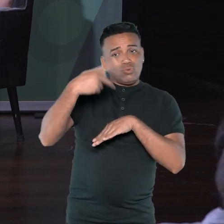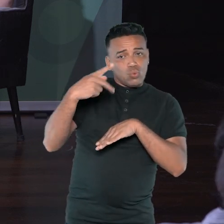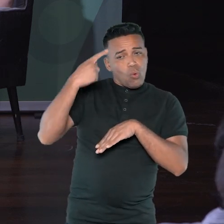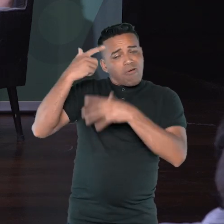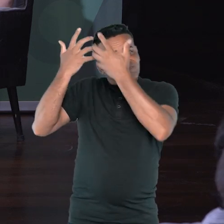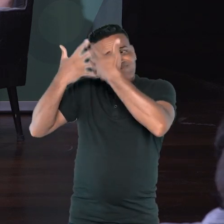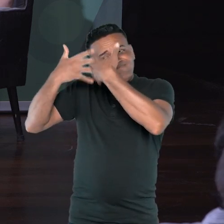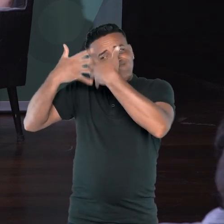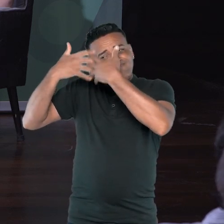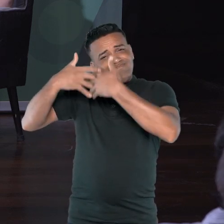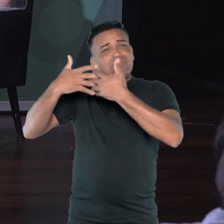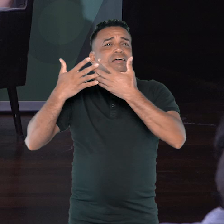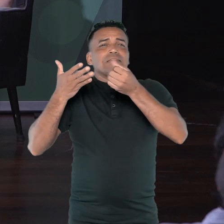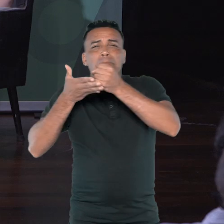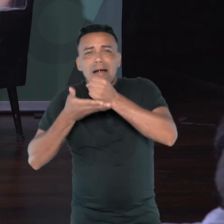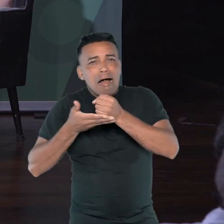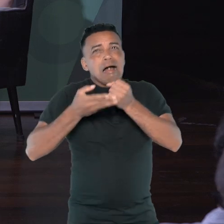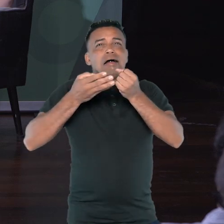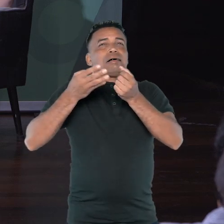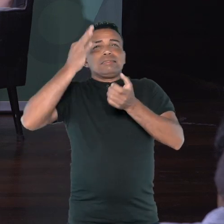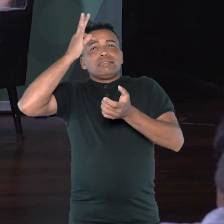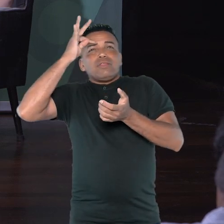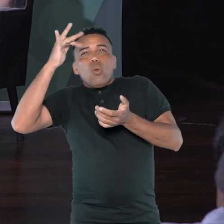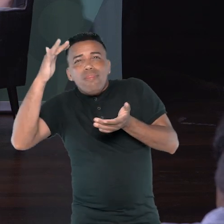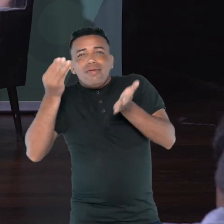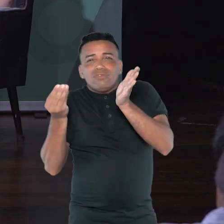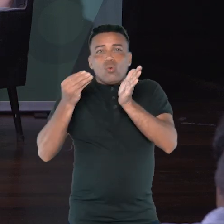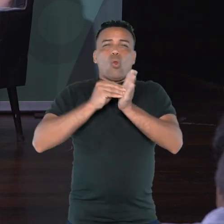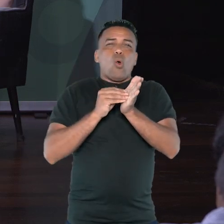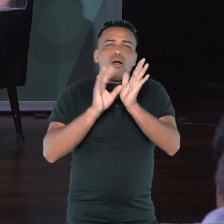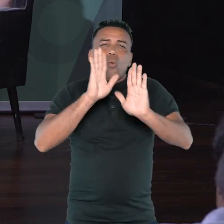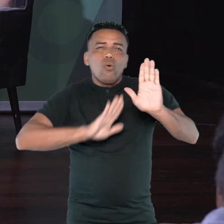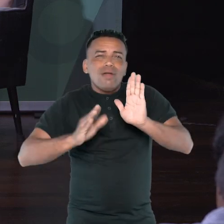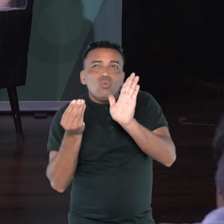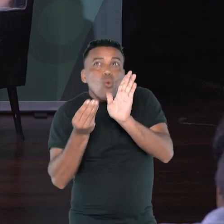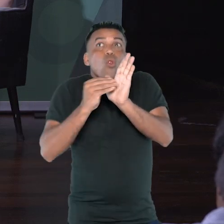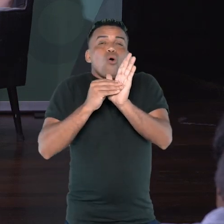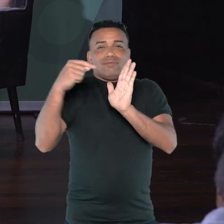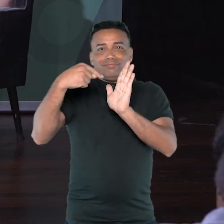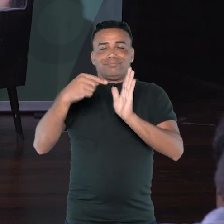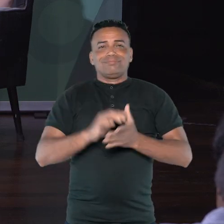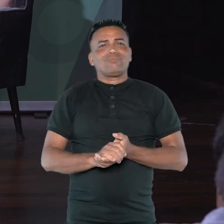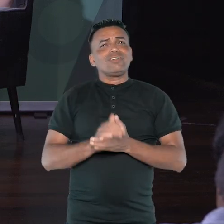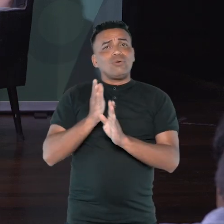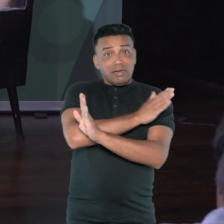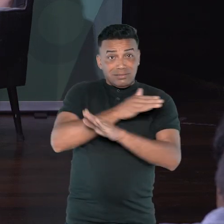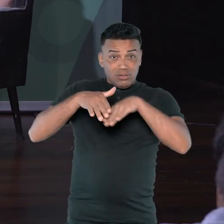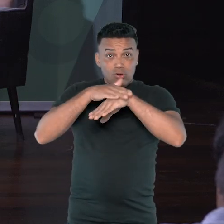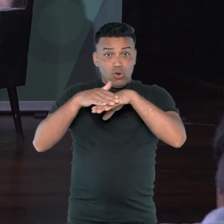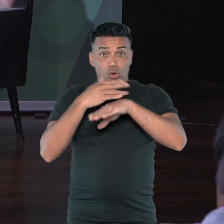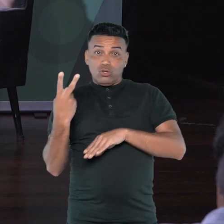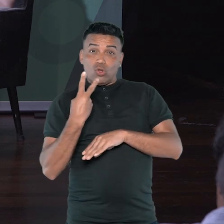sua fundamentação, de todos os seus cuidados que estão aqui. Como nós poderíamos fazer? A gente estava conversando